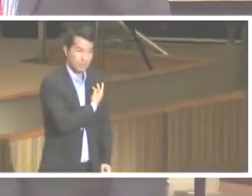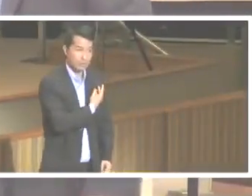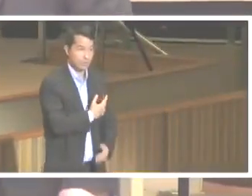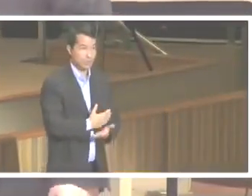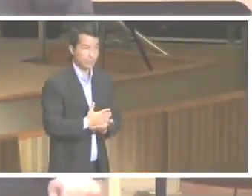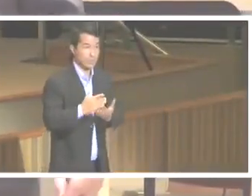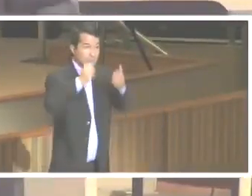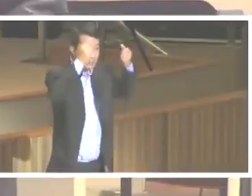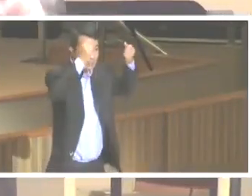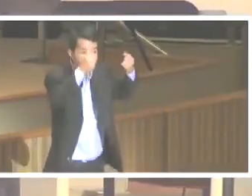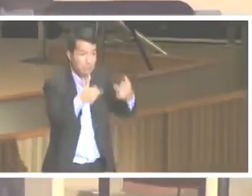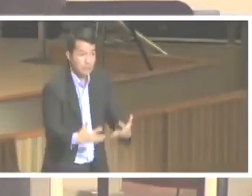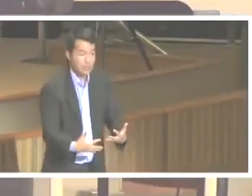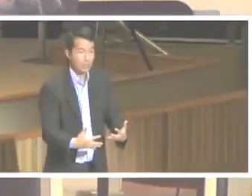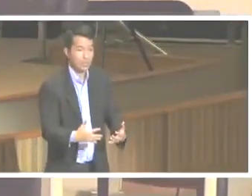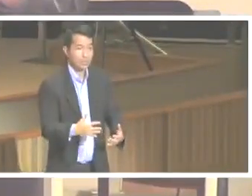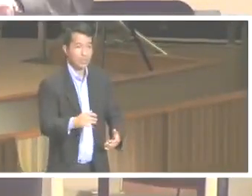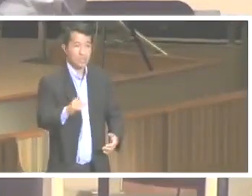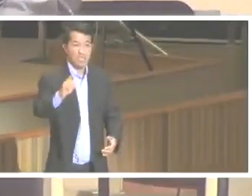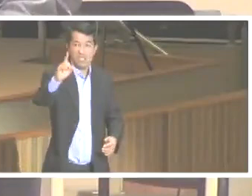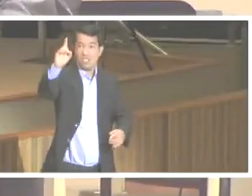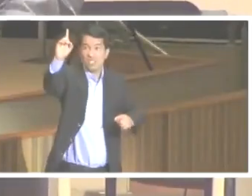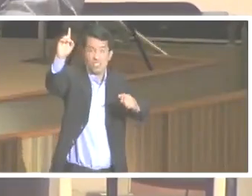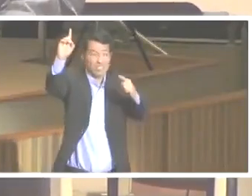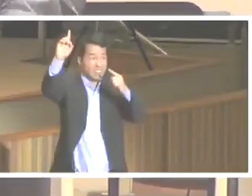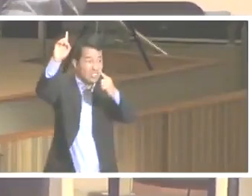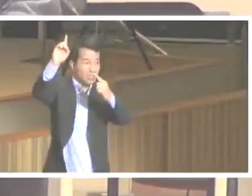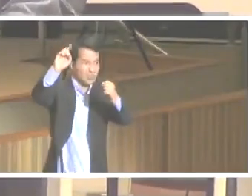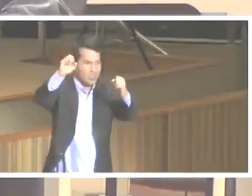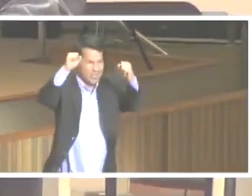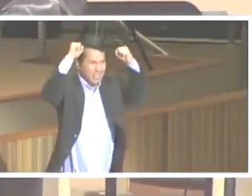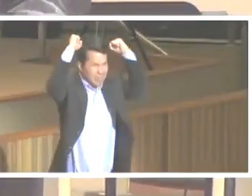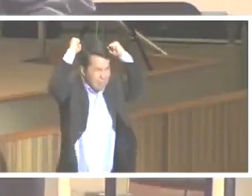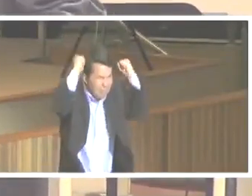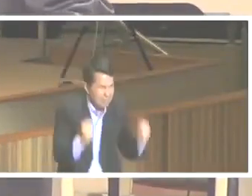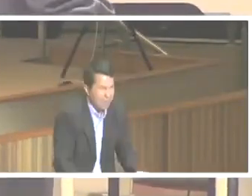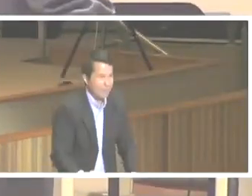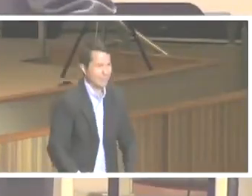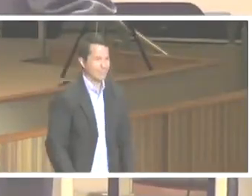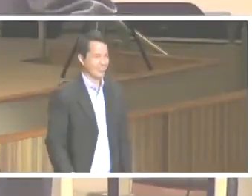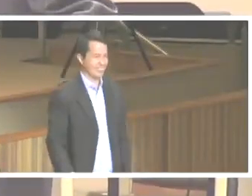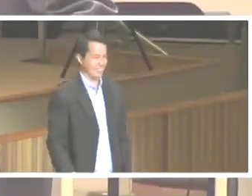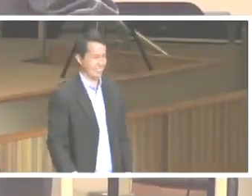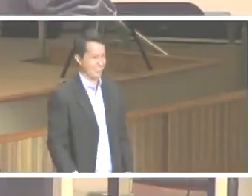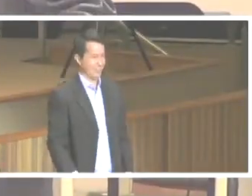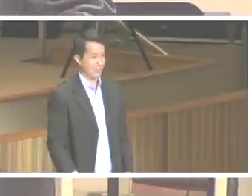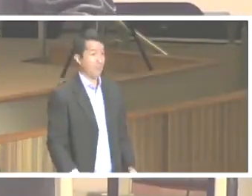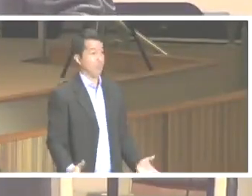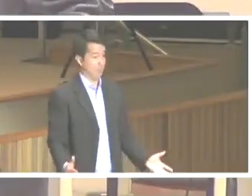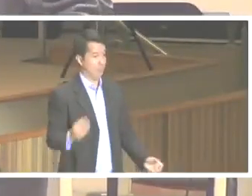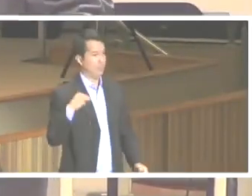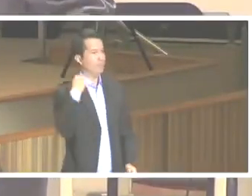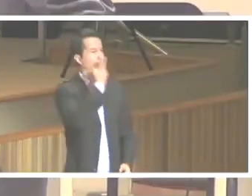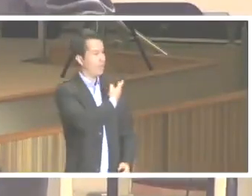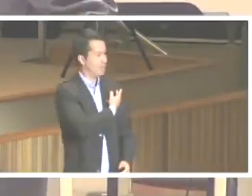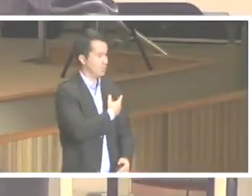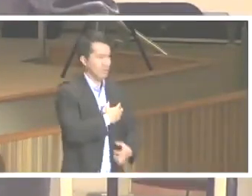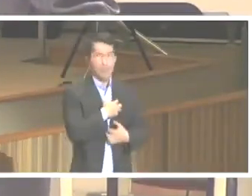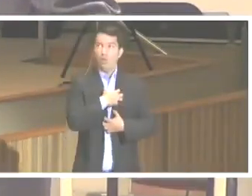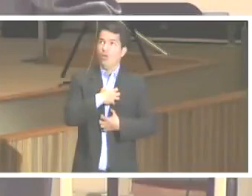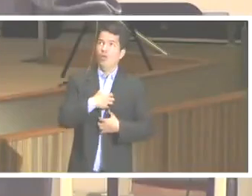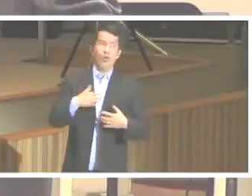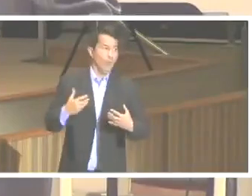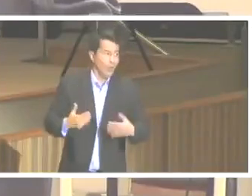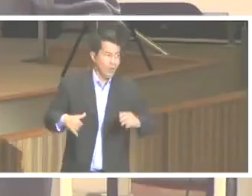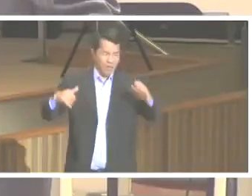era o deus todo poderoso por isso ela pôde adorar a deus depois do anúncio de que seria mãe